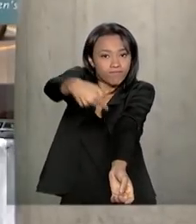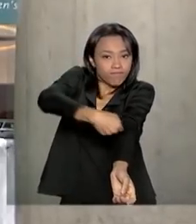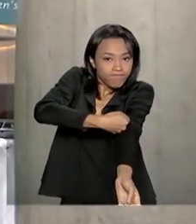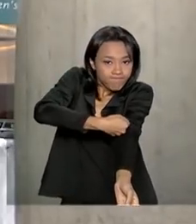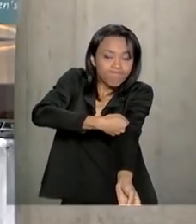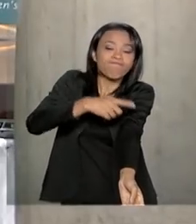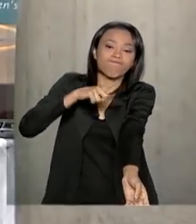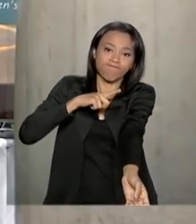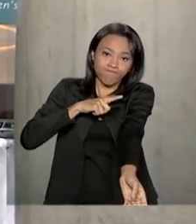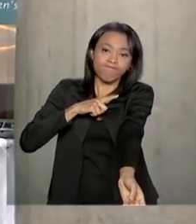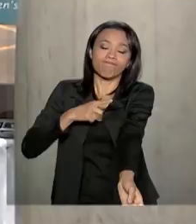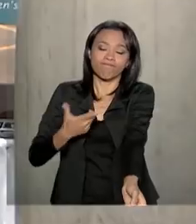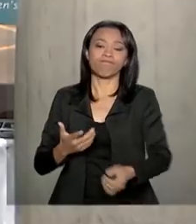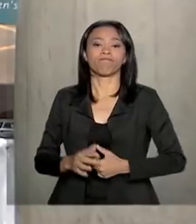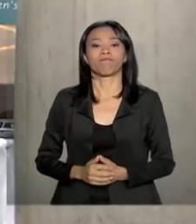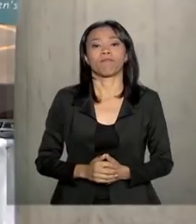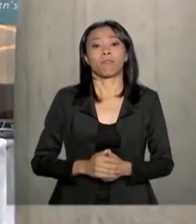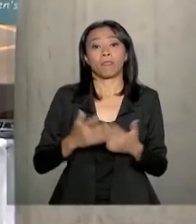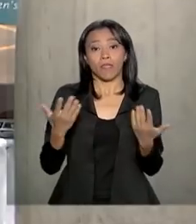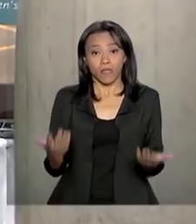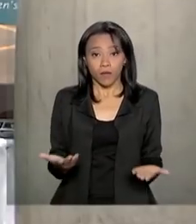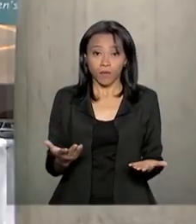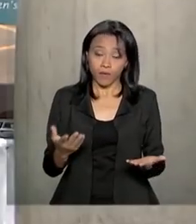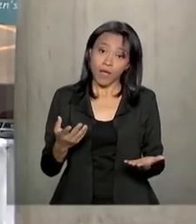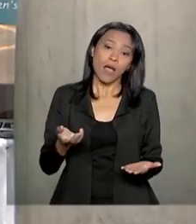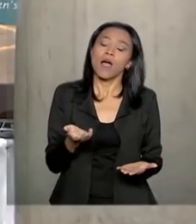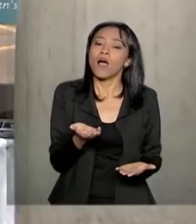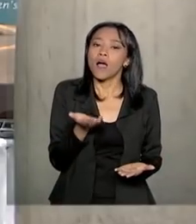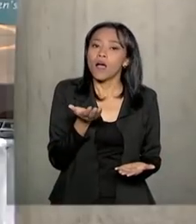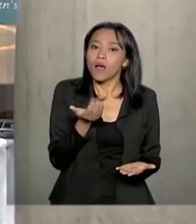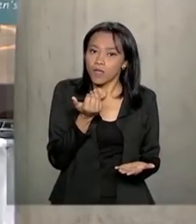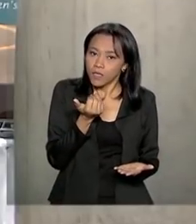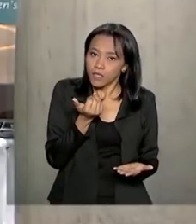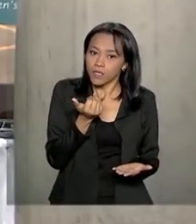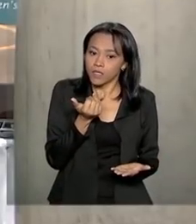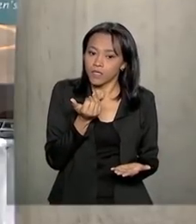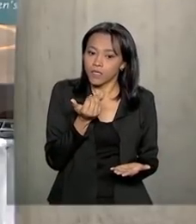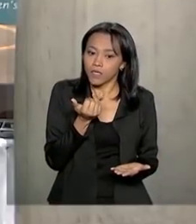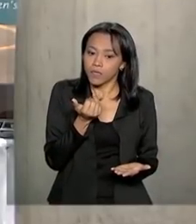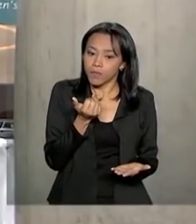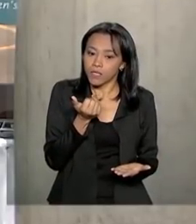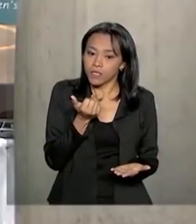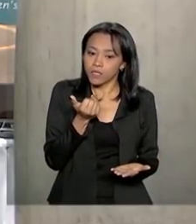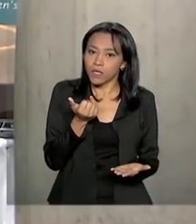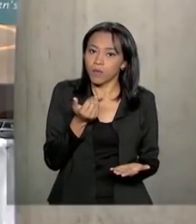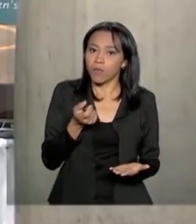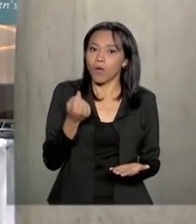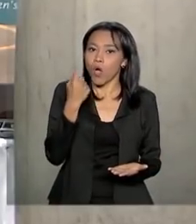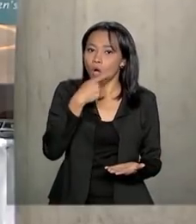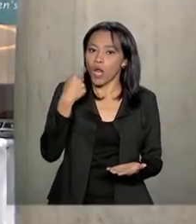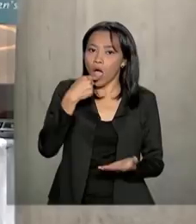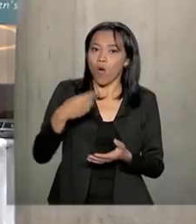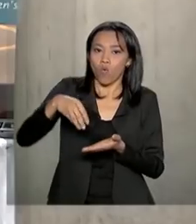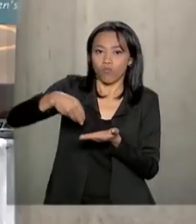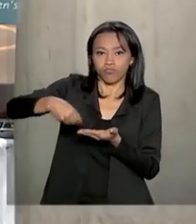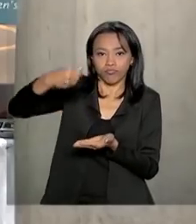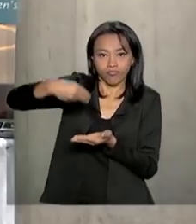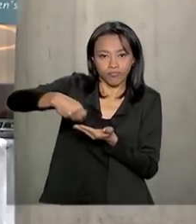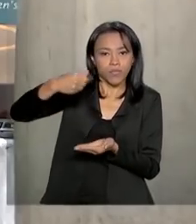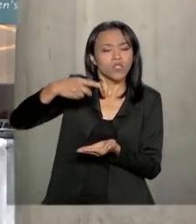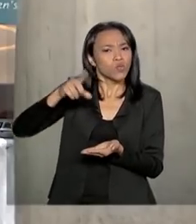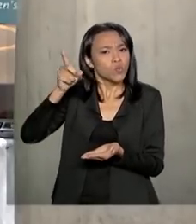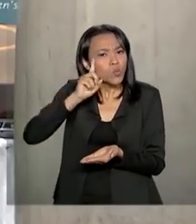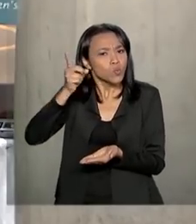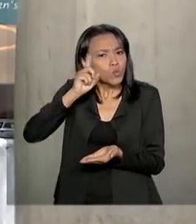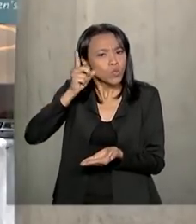trombose venosa. A reintrodução da alimentação líquida por via oral será avaliada